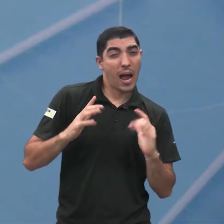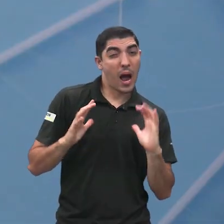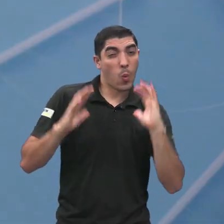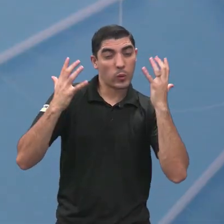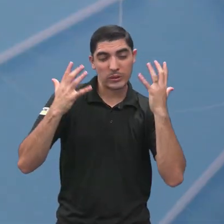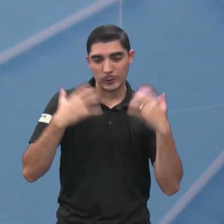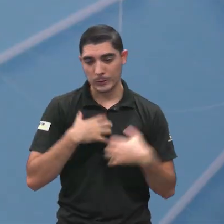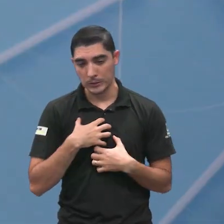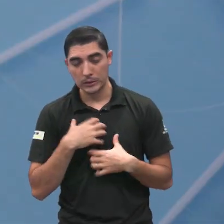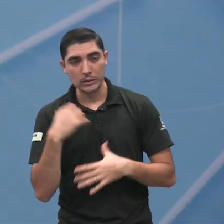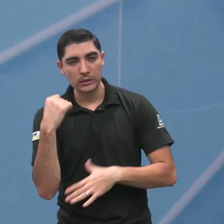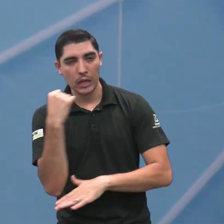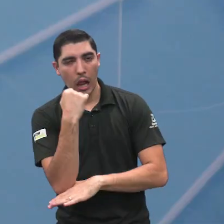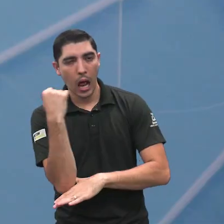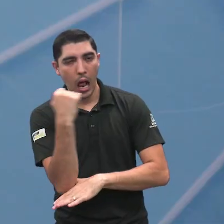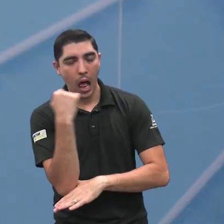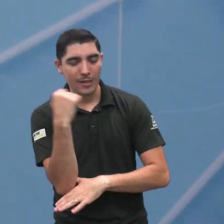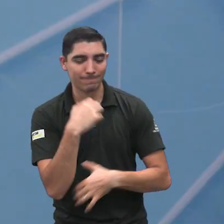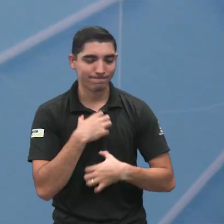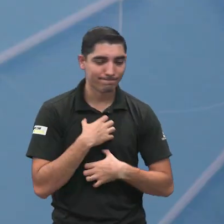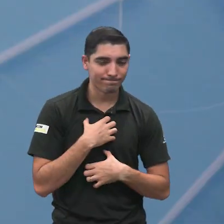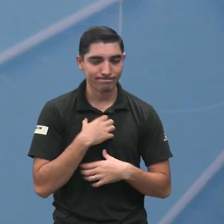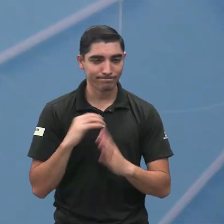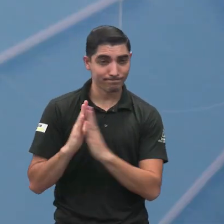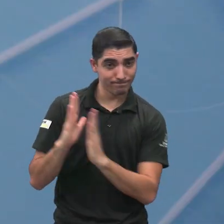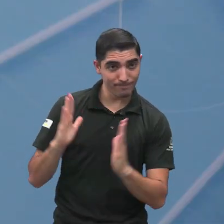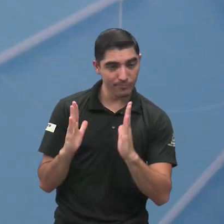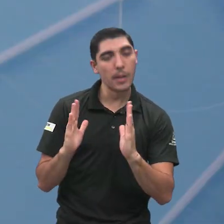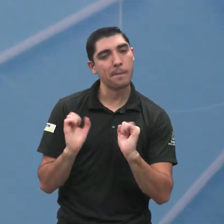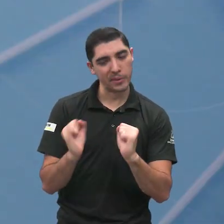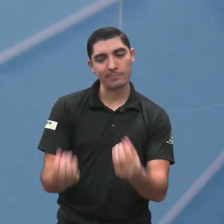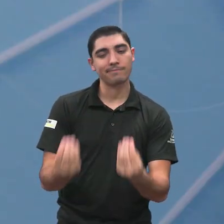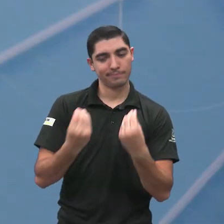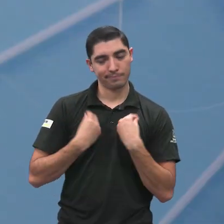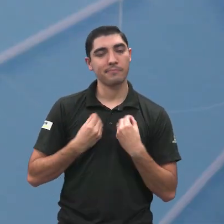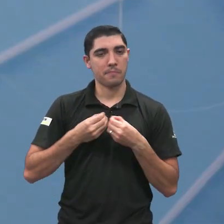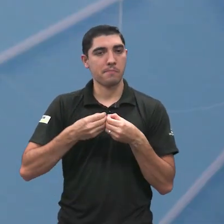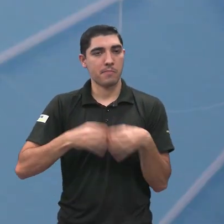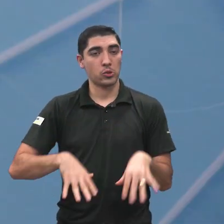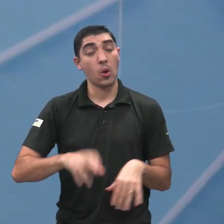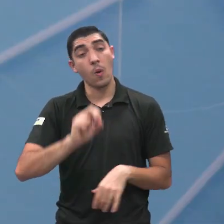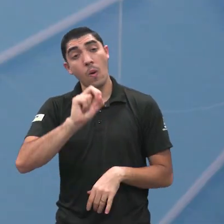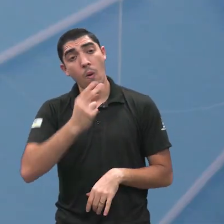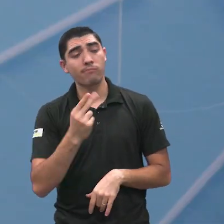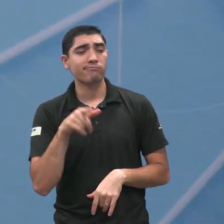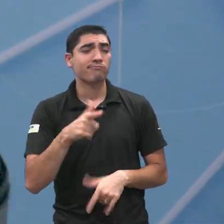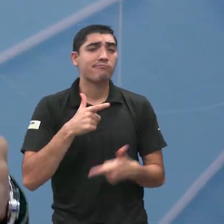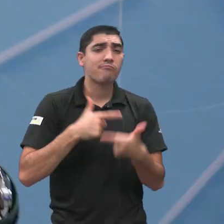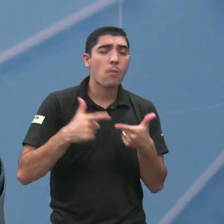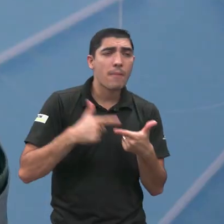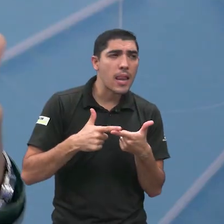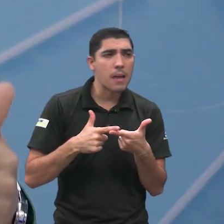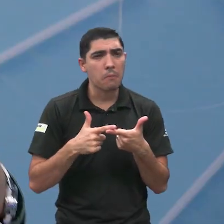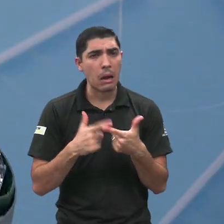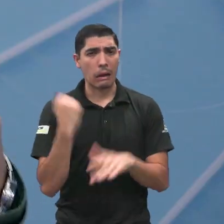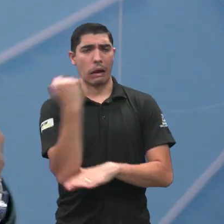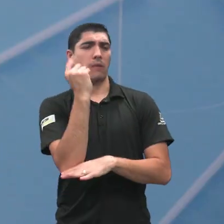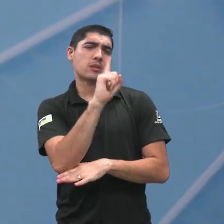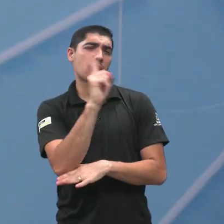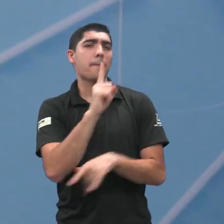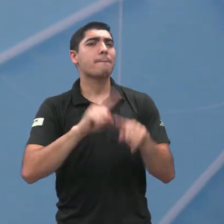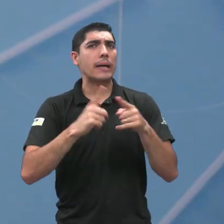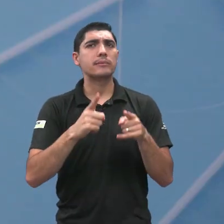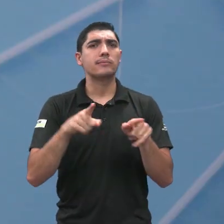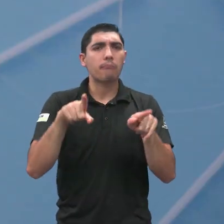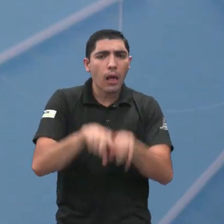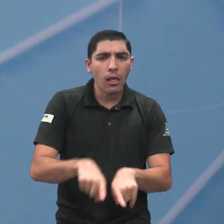intenso num único momento, isso pode me afetar. Ou se foi um problema que ele não foi tão intenso, mas ele foi muito repetido,